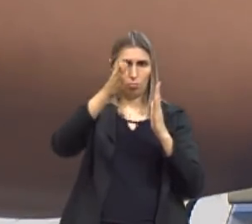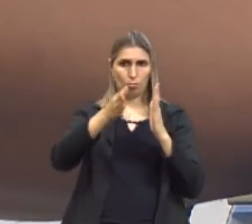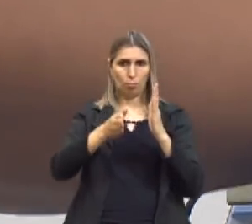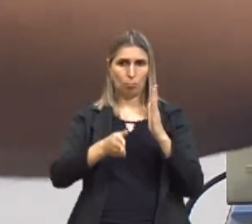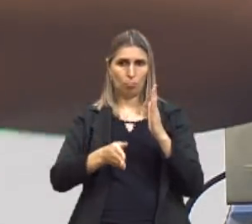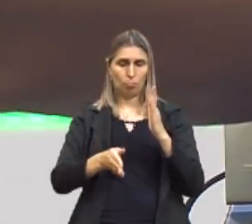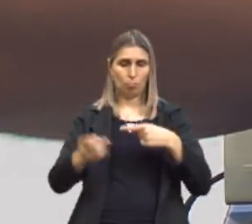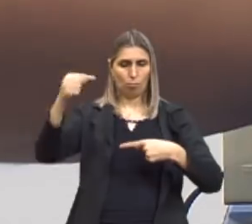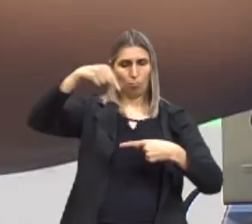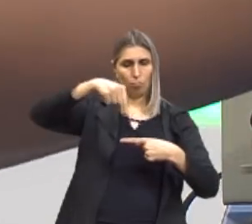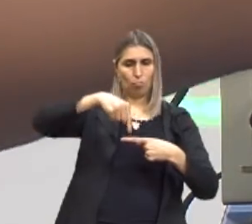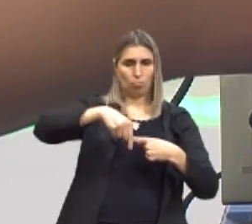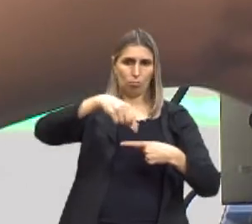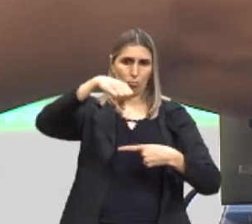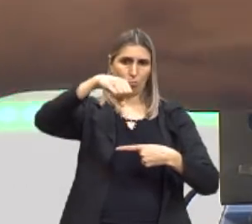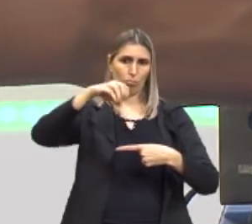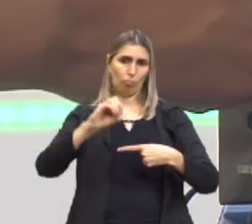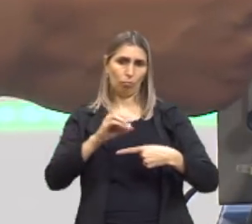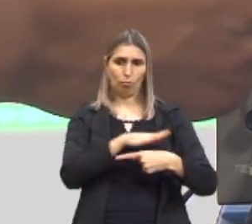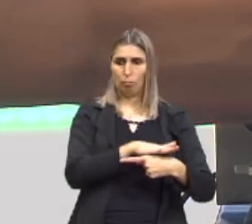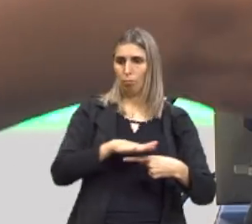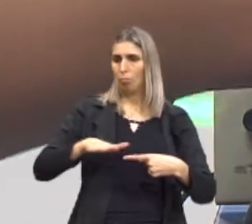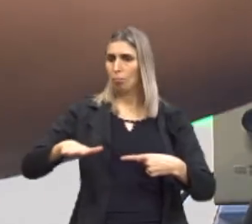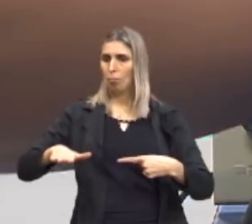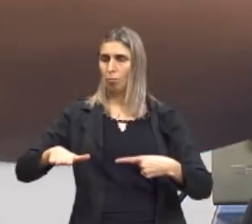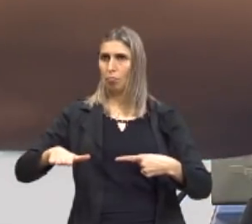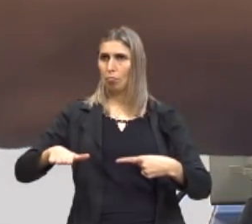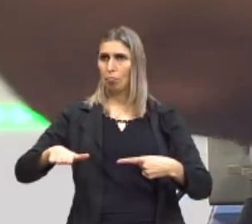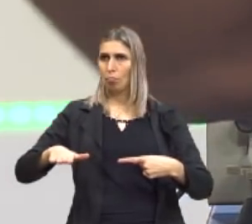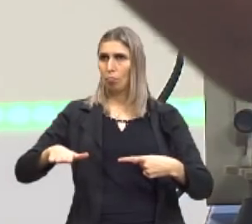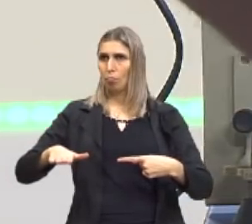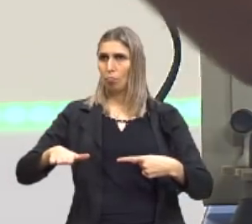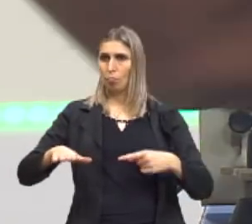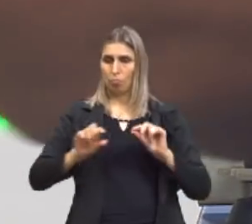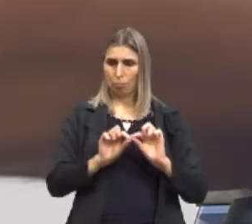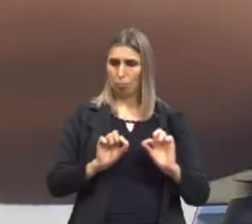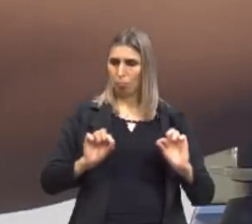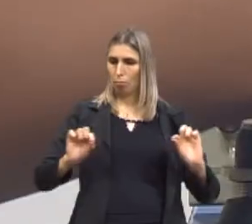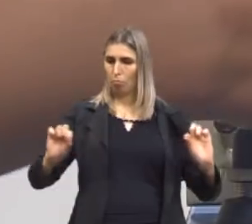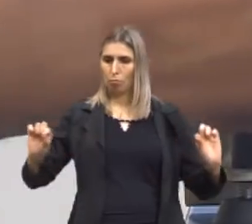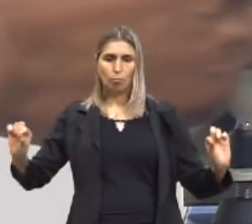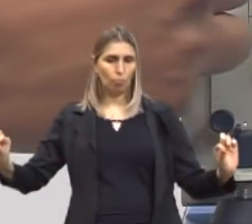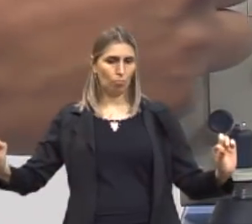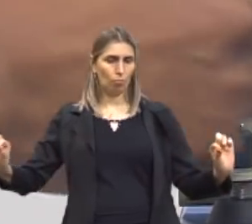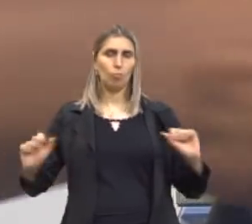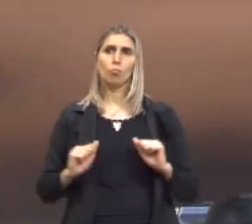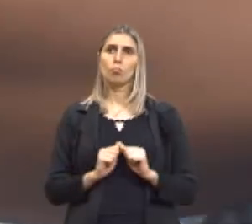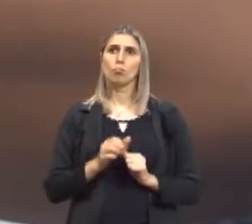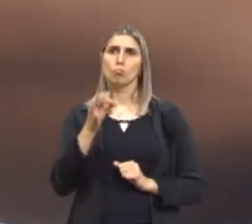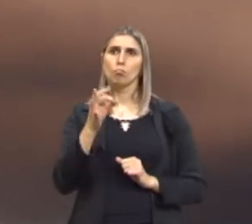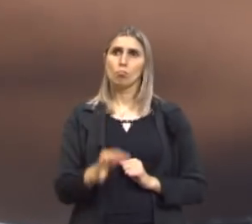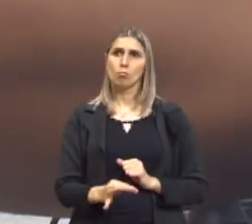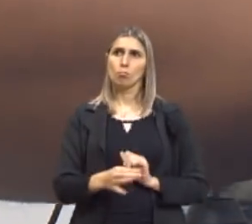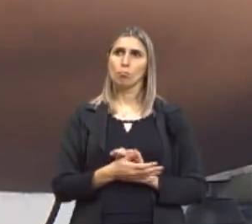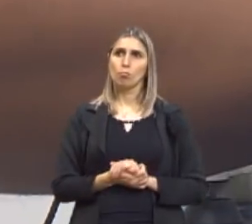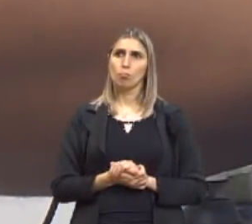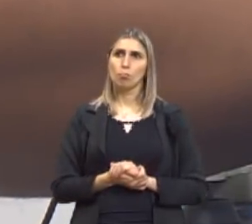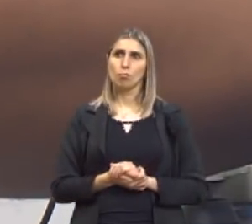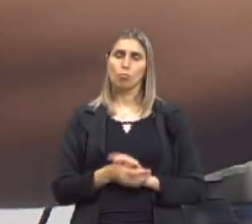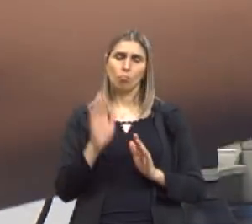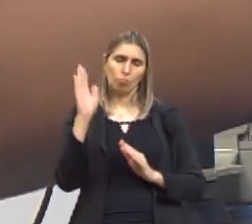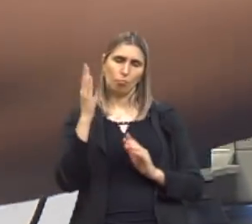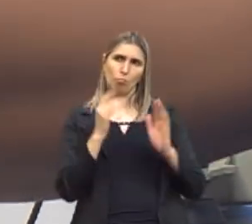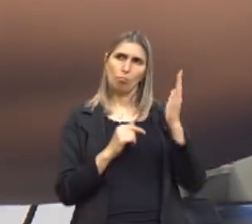90 graus com a superfície. A superfície vai ser simulada por essa linha aqui, certo? E por esse